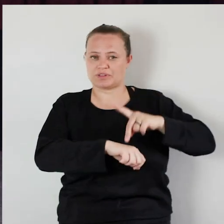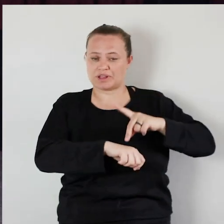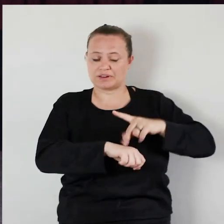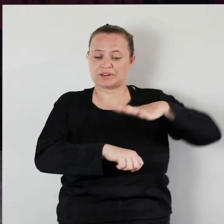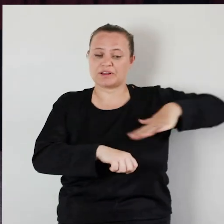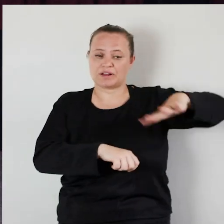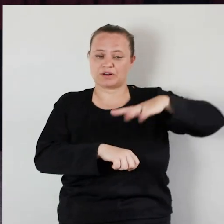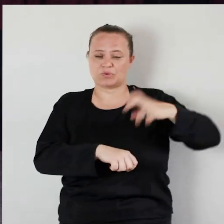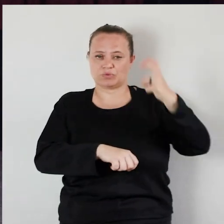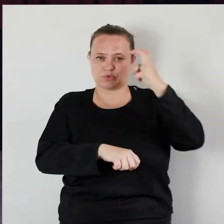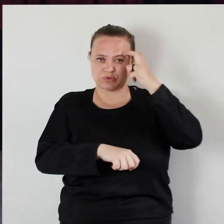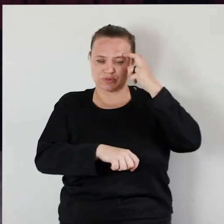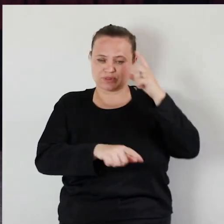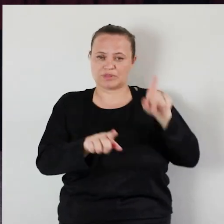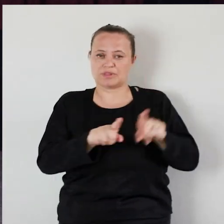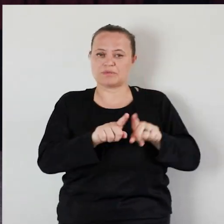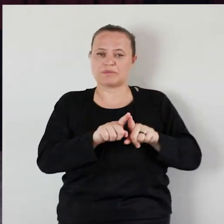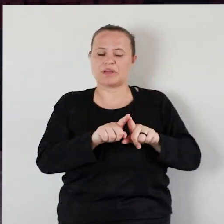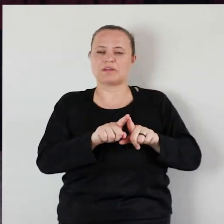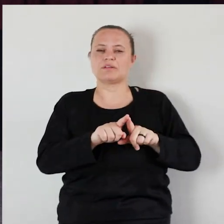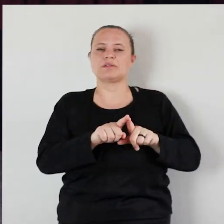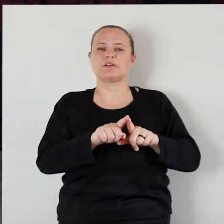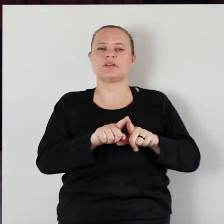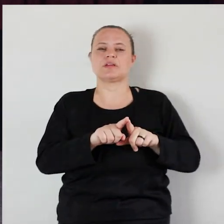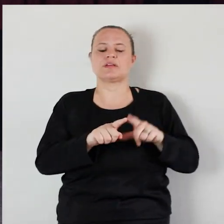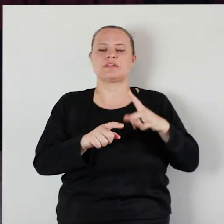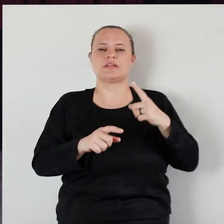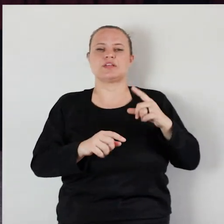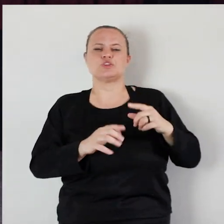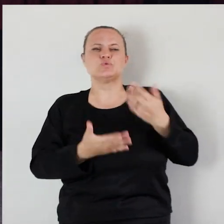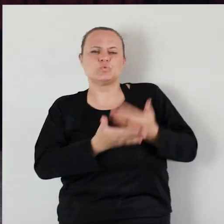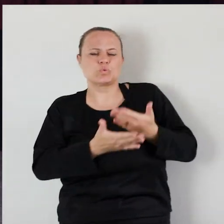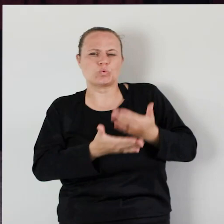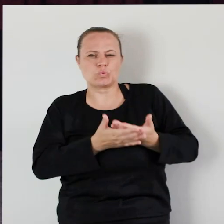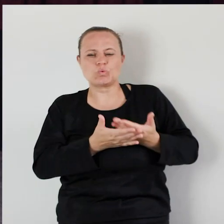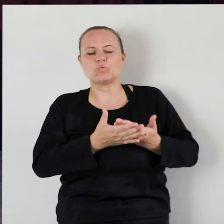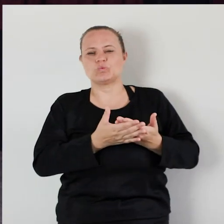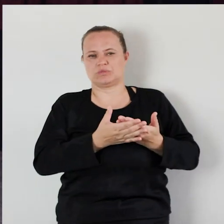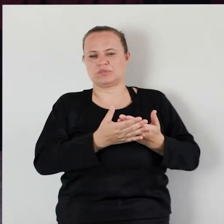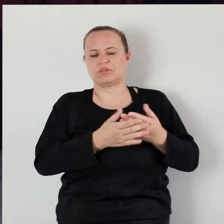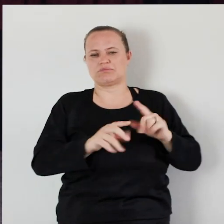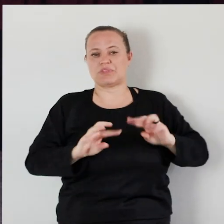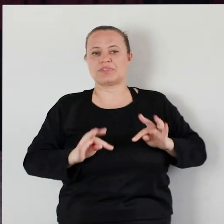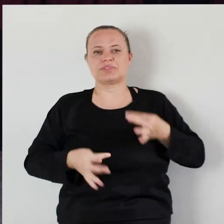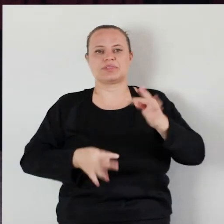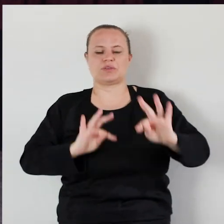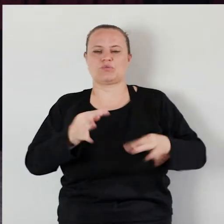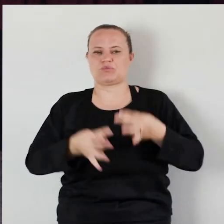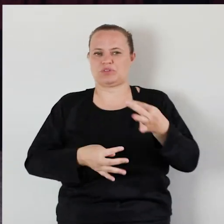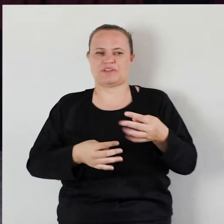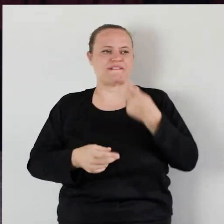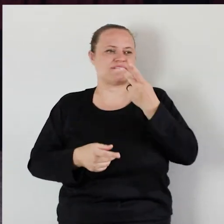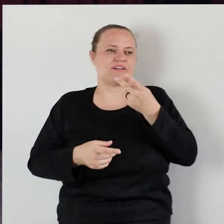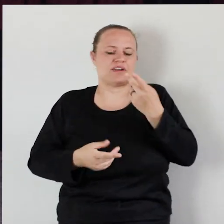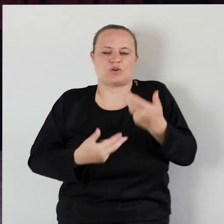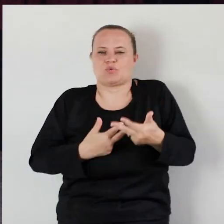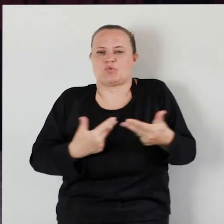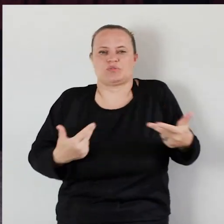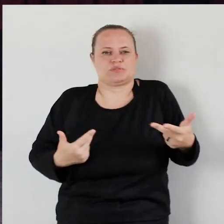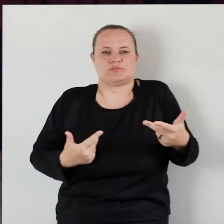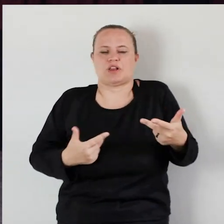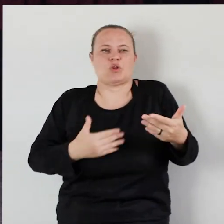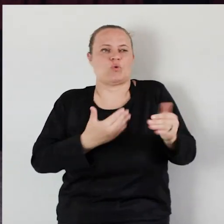melhor a dinâmica do mundo real, e aqui especificamente da área da cultura, com uma lente teórica que é o que